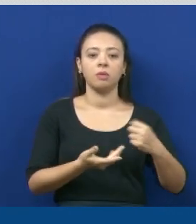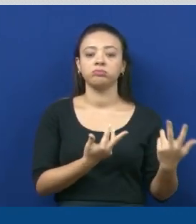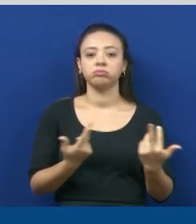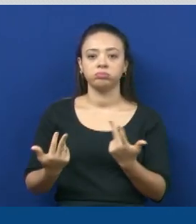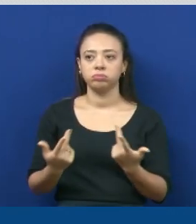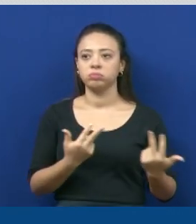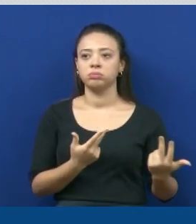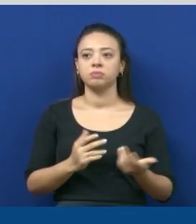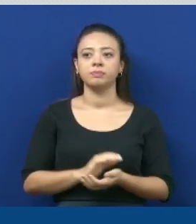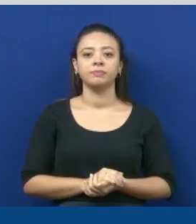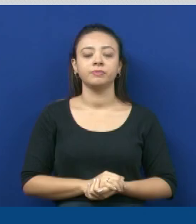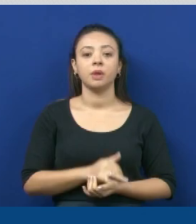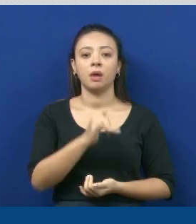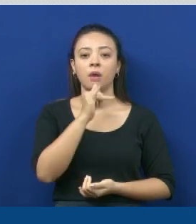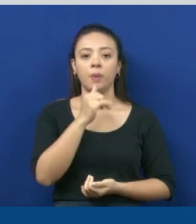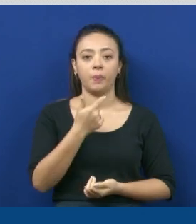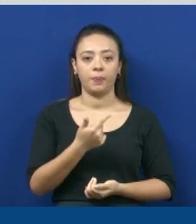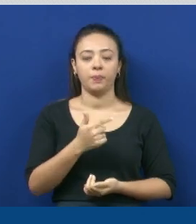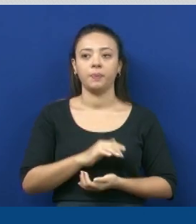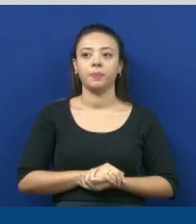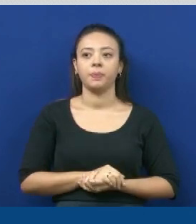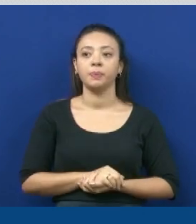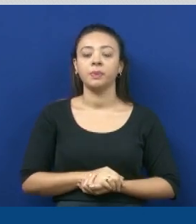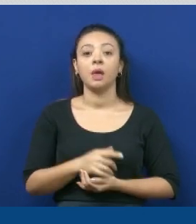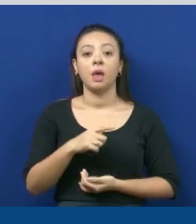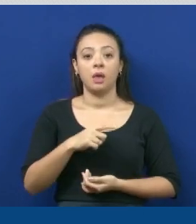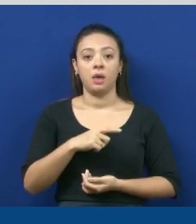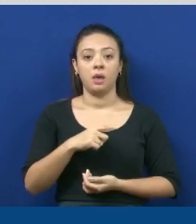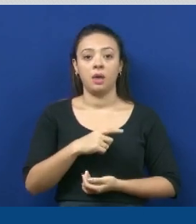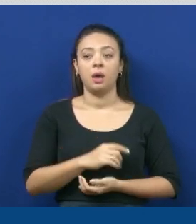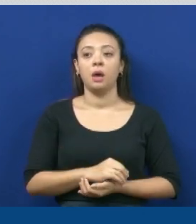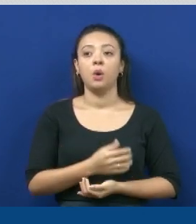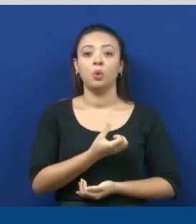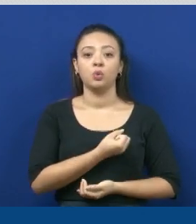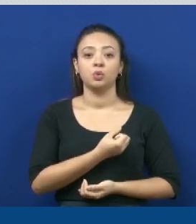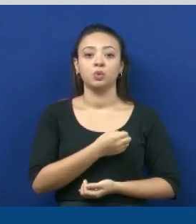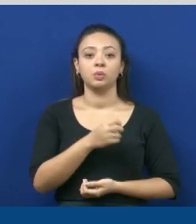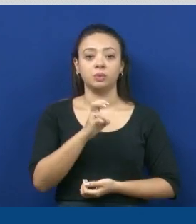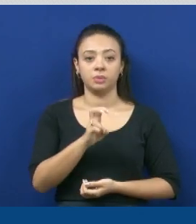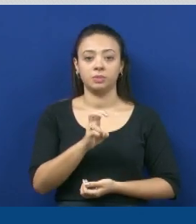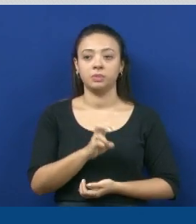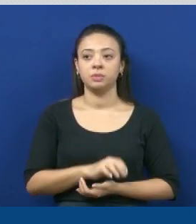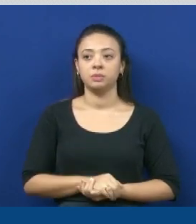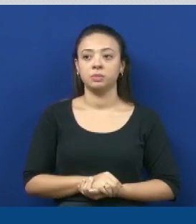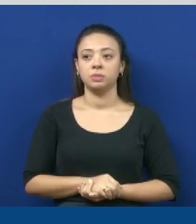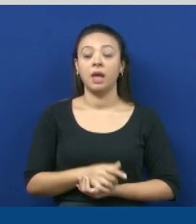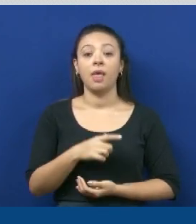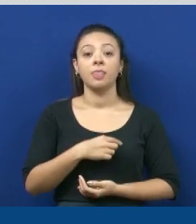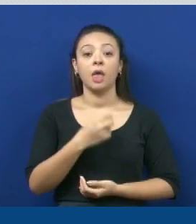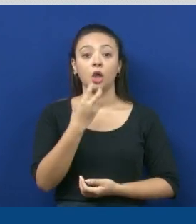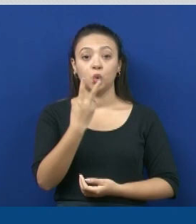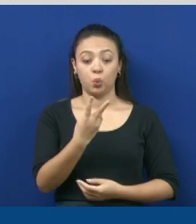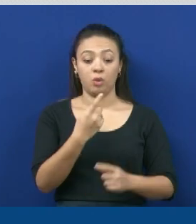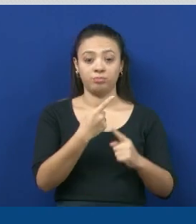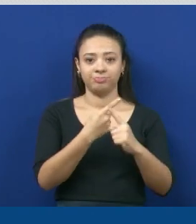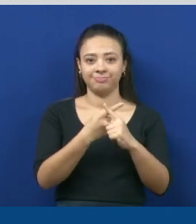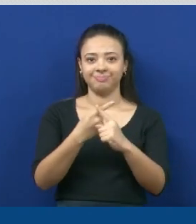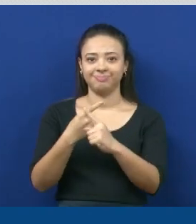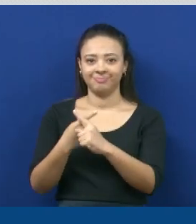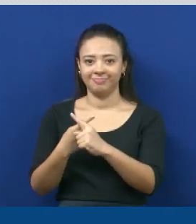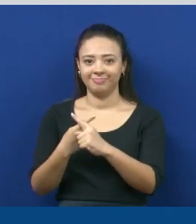resultado. Vamos ao exemplo 2. Olhem só, nós temos ali duas multiplicações agora,